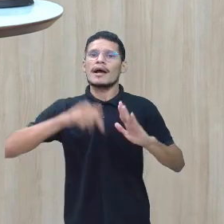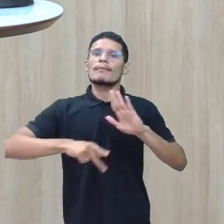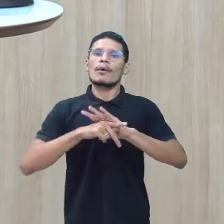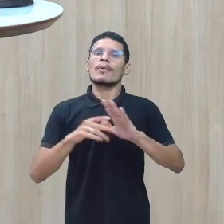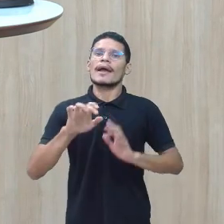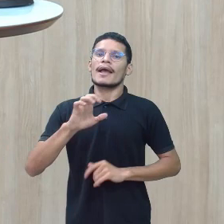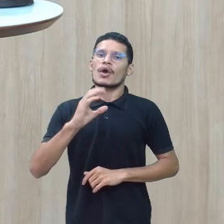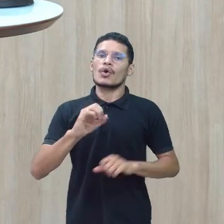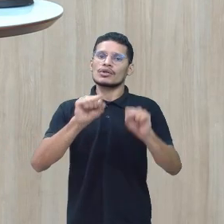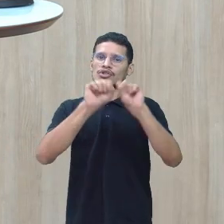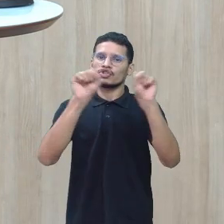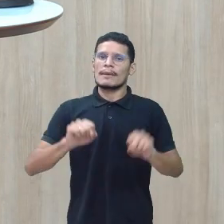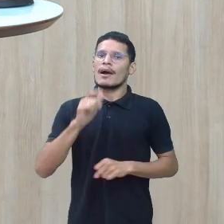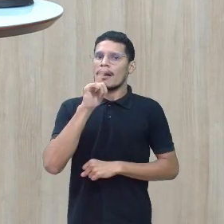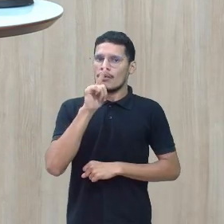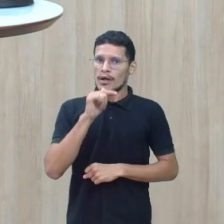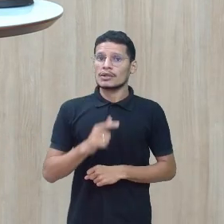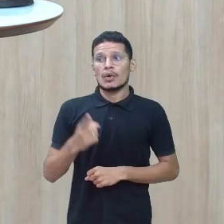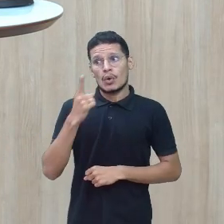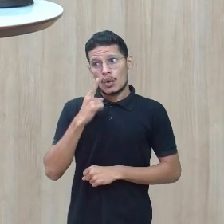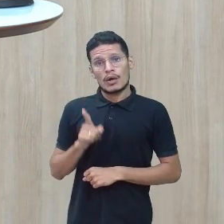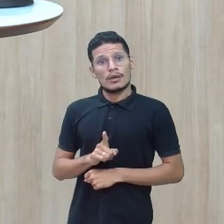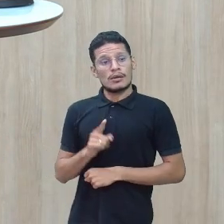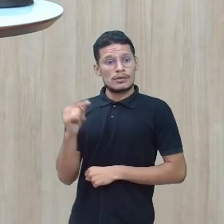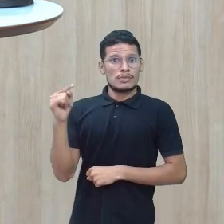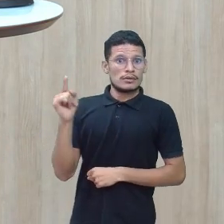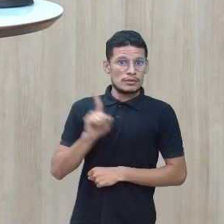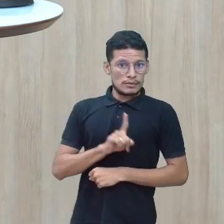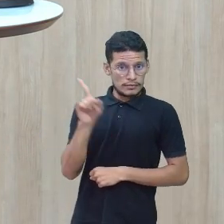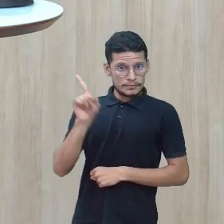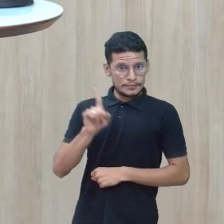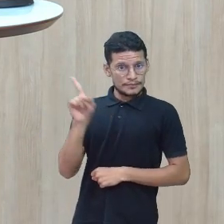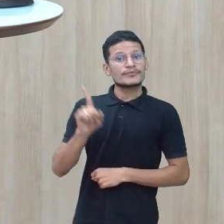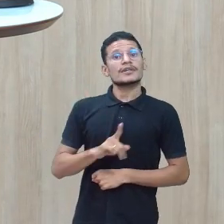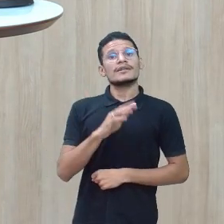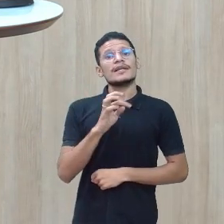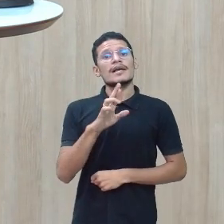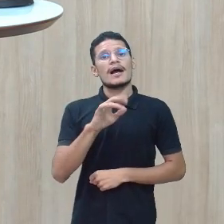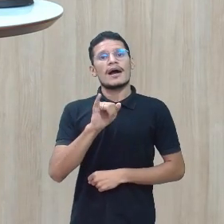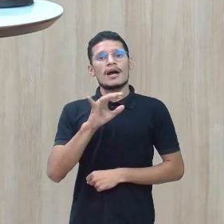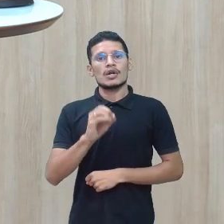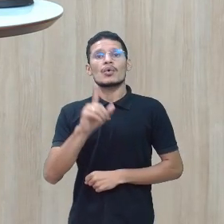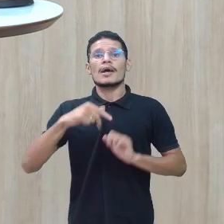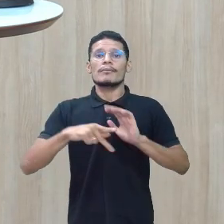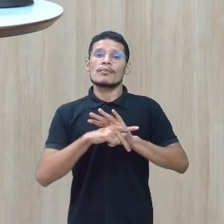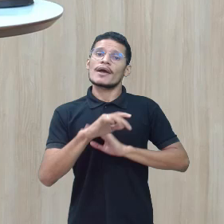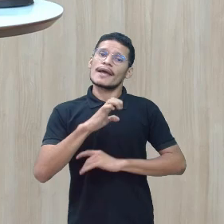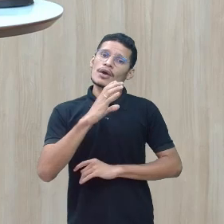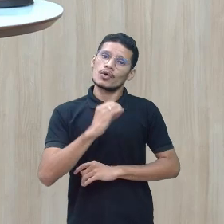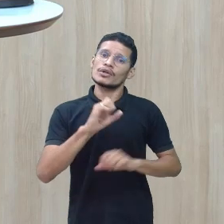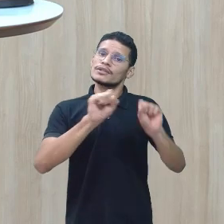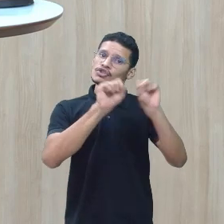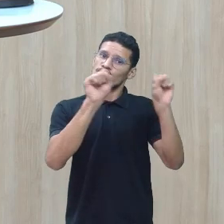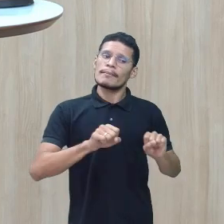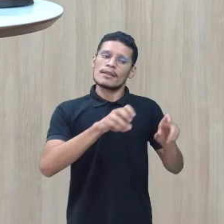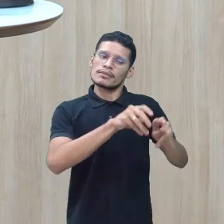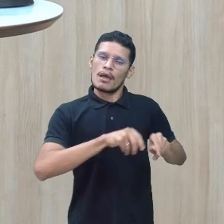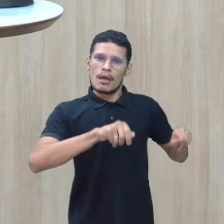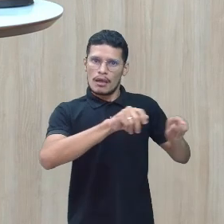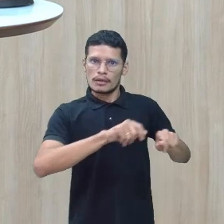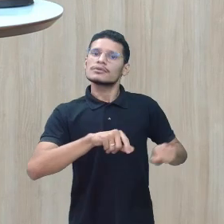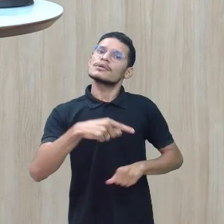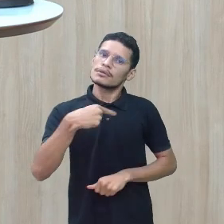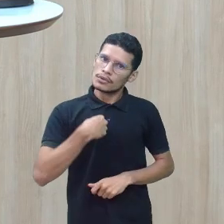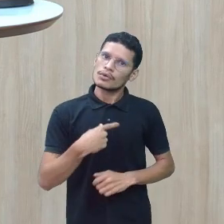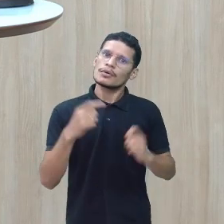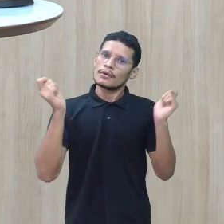aquático. Esse terrário, onde ocorre toda essa interação, é um ecossistema, eu tenho um ecossistema aqui terrestre, eu